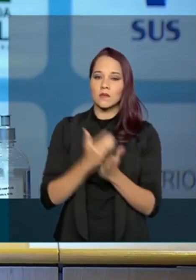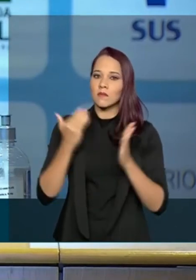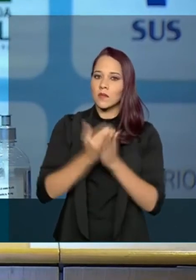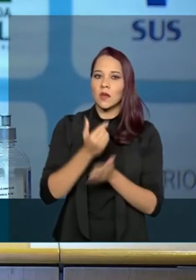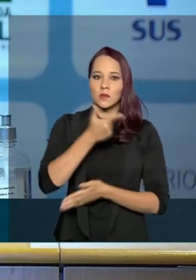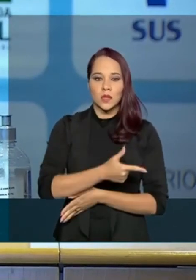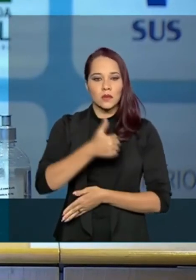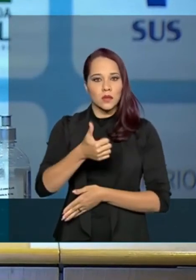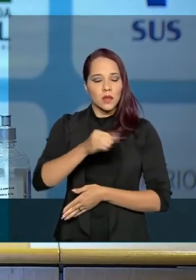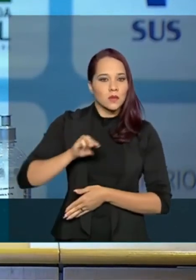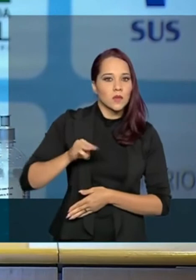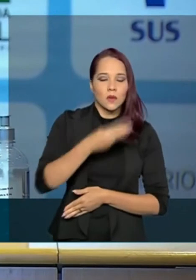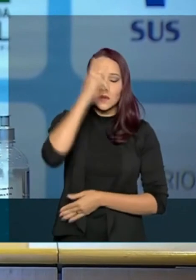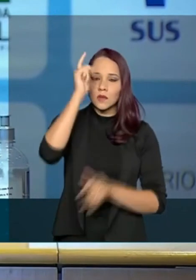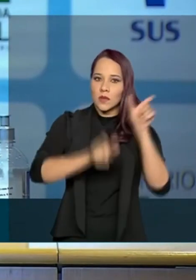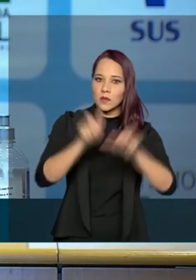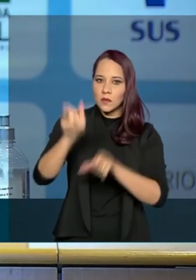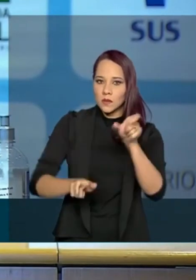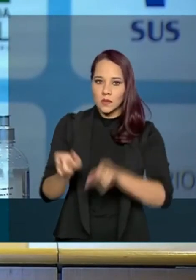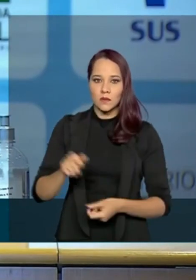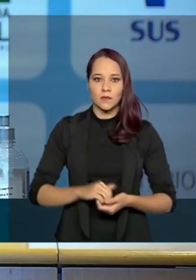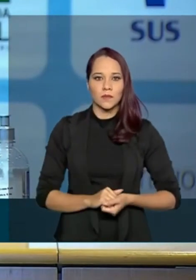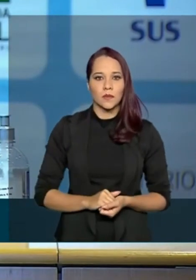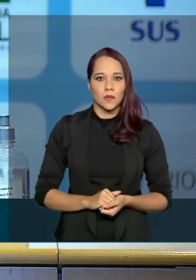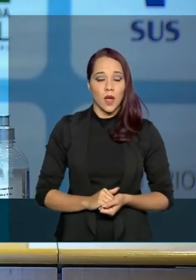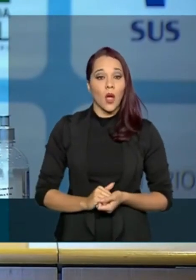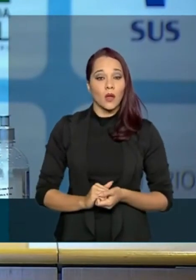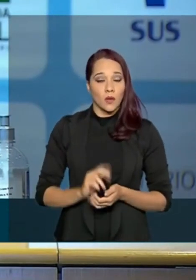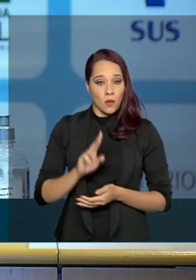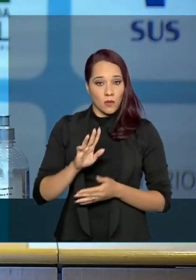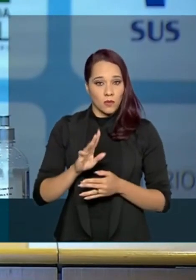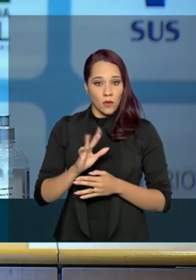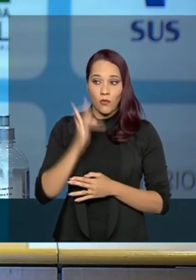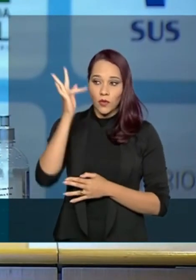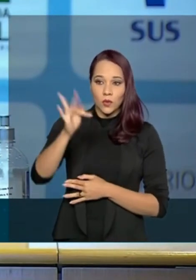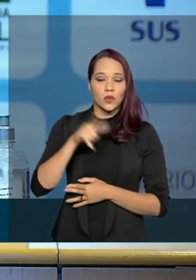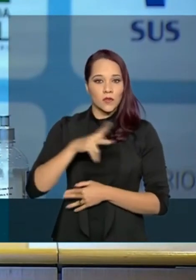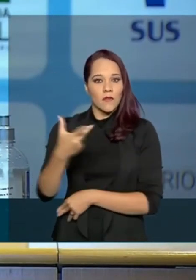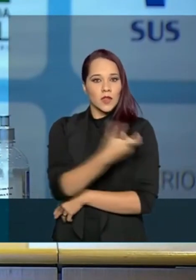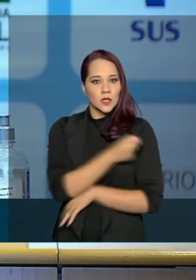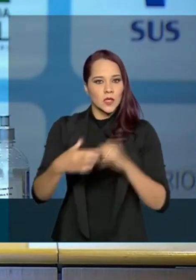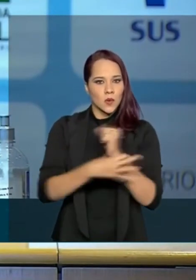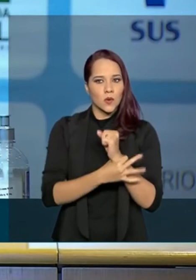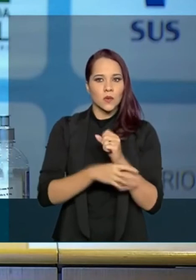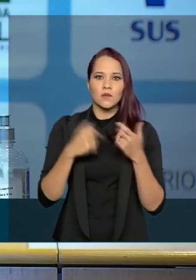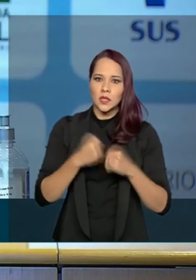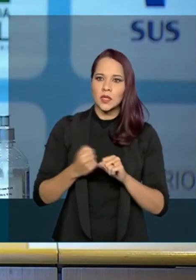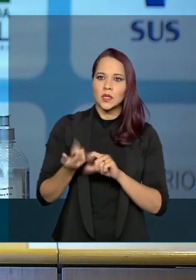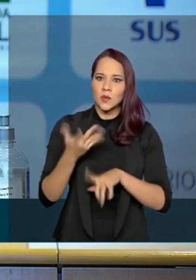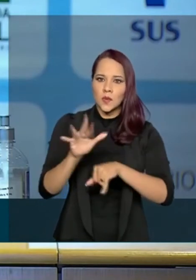210 milhões de habitantes. Quando houver uma vacina segura, será preciso uma logística